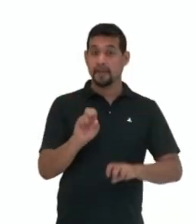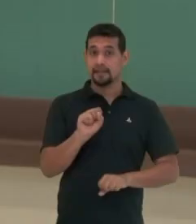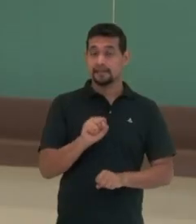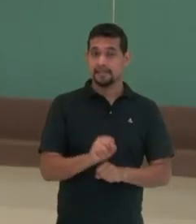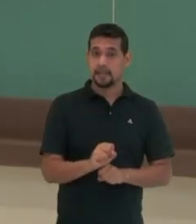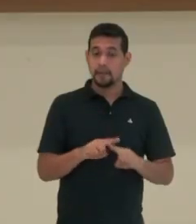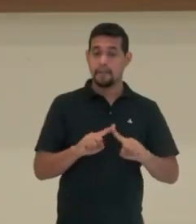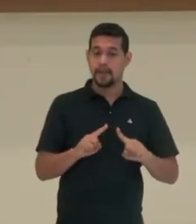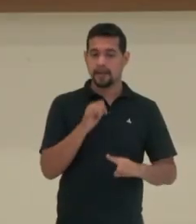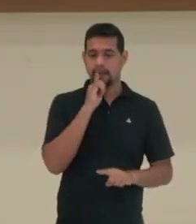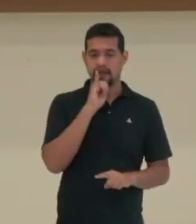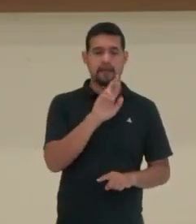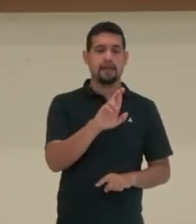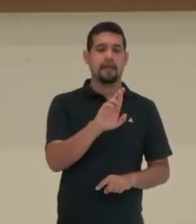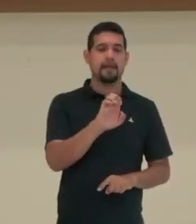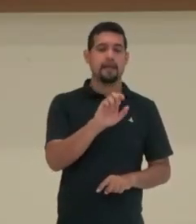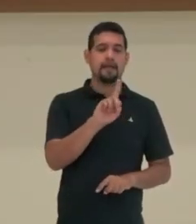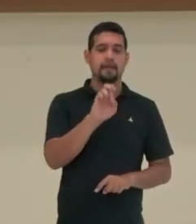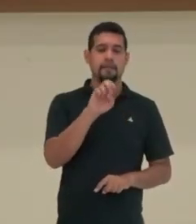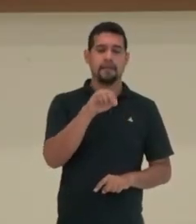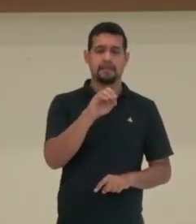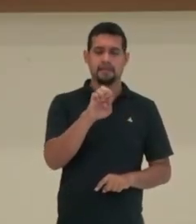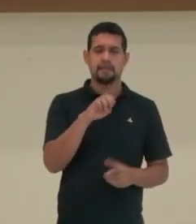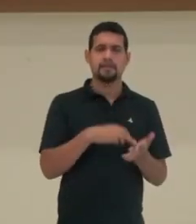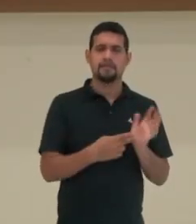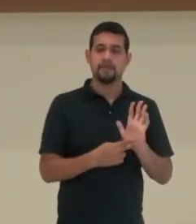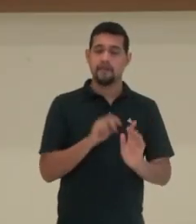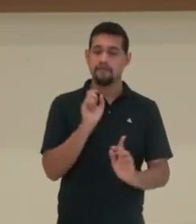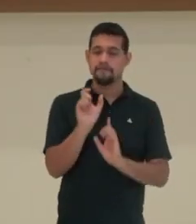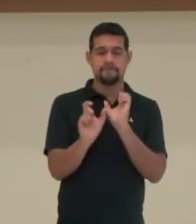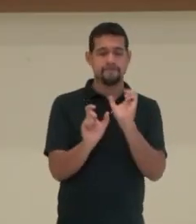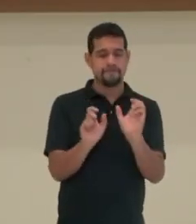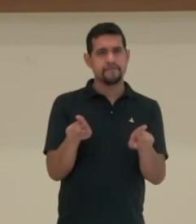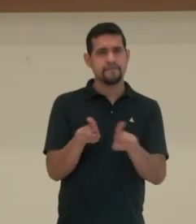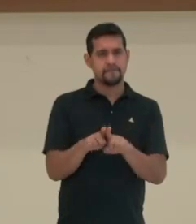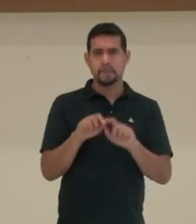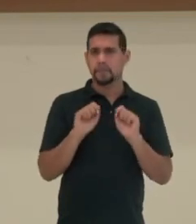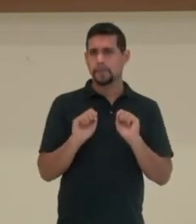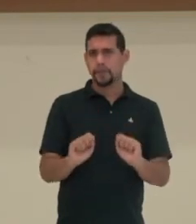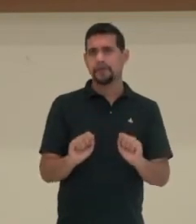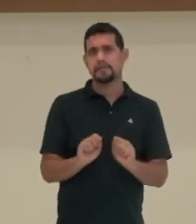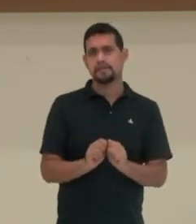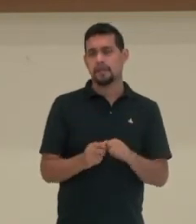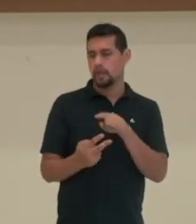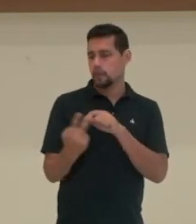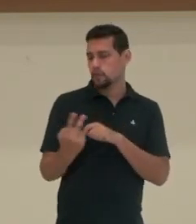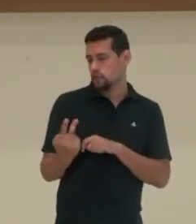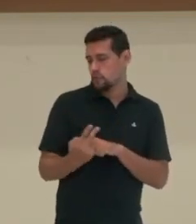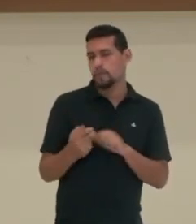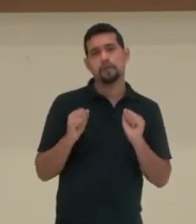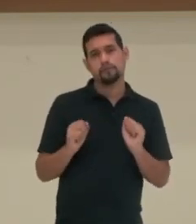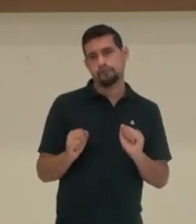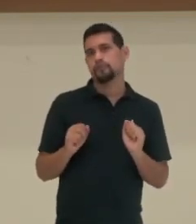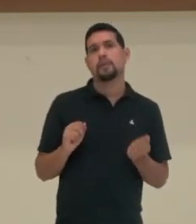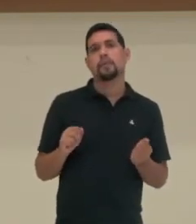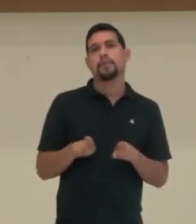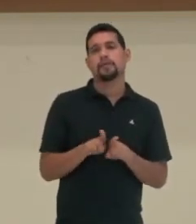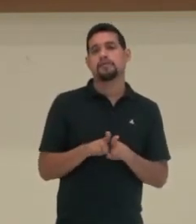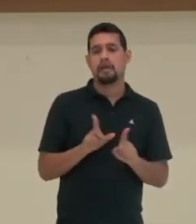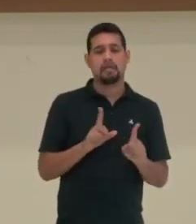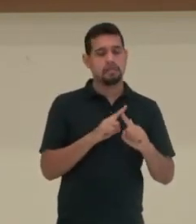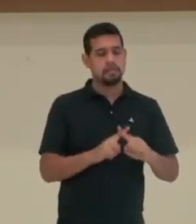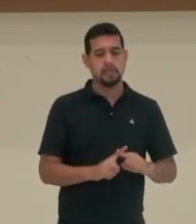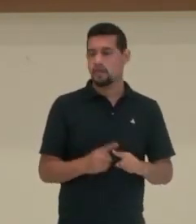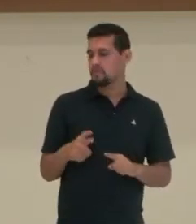Então, o repente, né, ele é o quê? Versos que são improvisados ali, ele pode ser em duplas também, pode ter essa competição